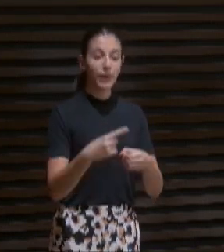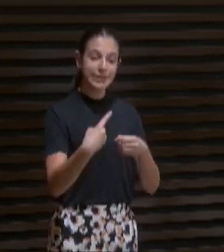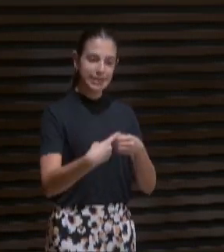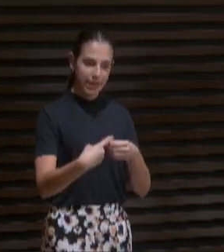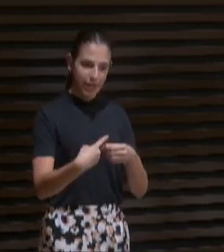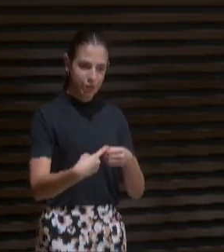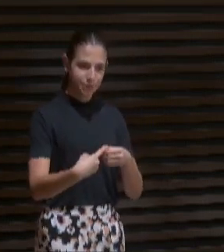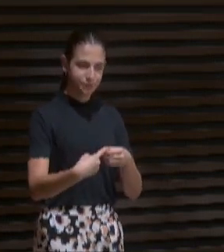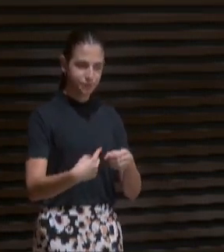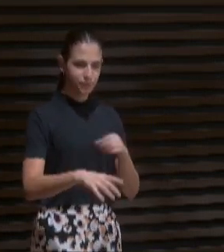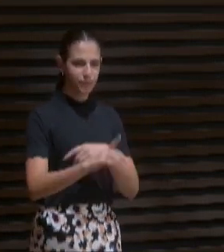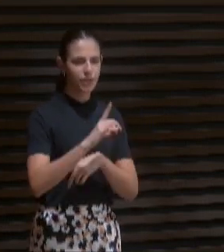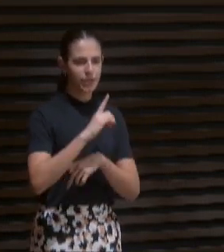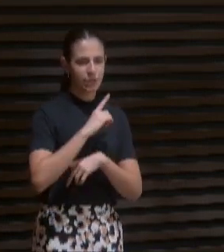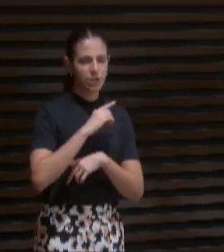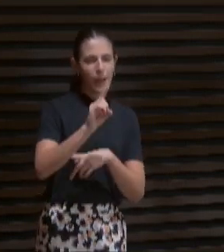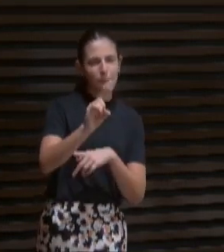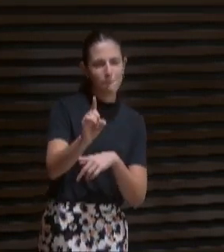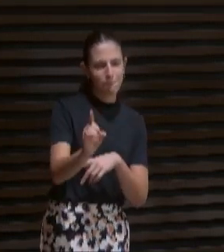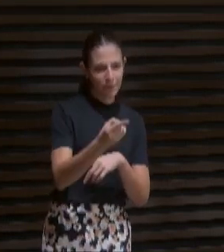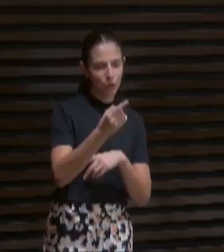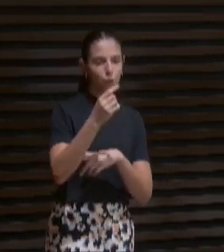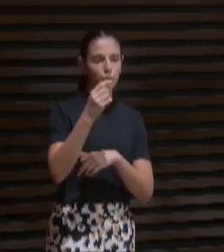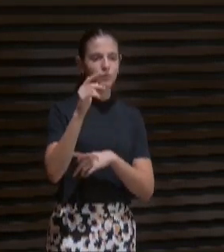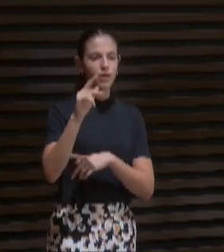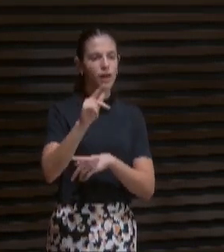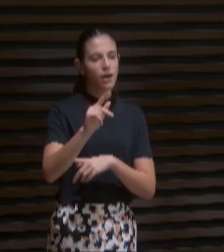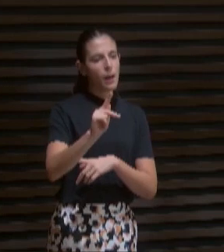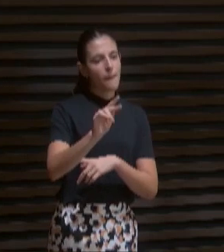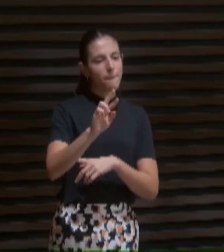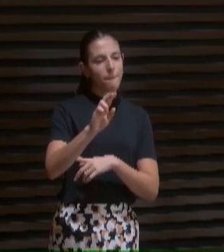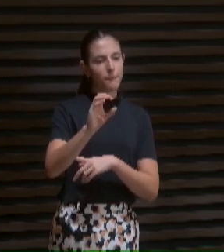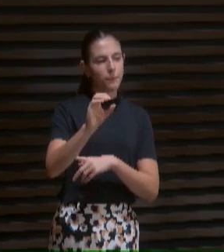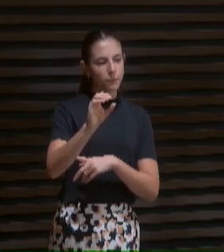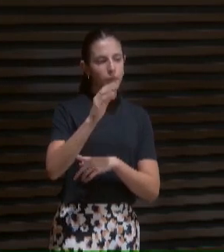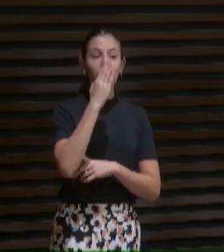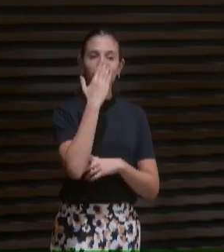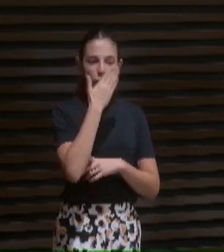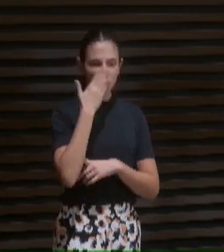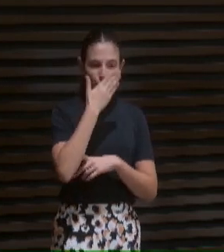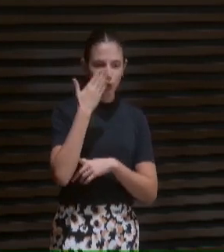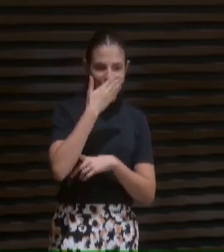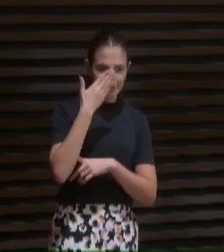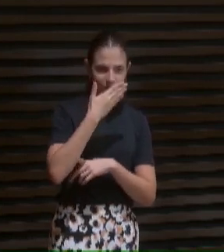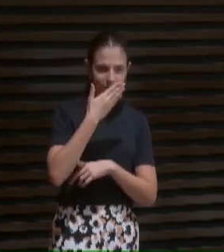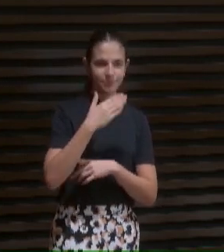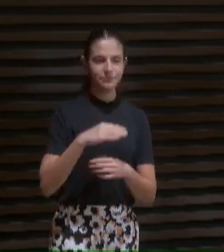que tinha 1000 prostitutas cultuais diante